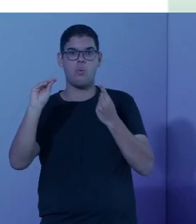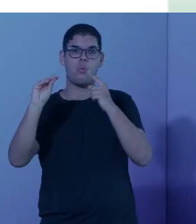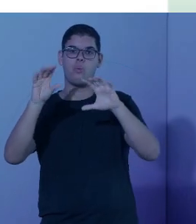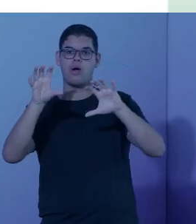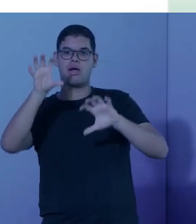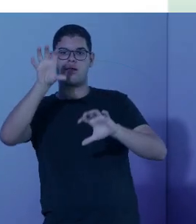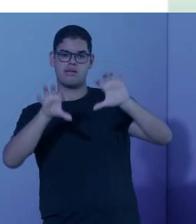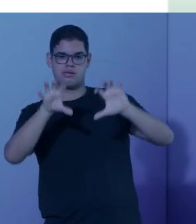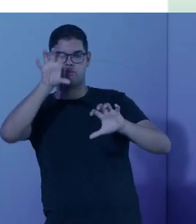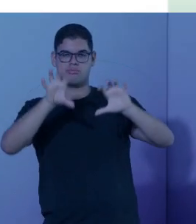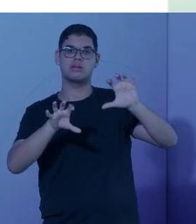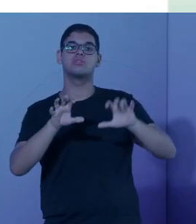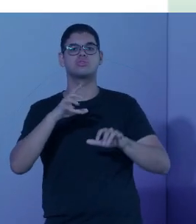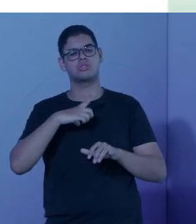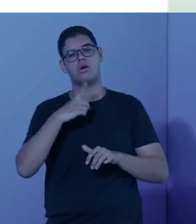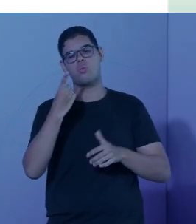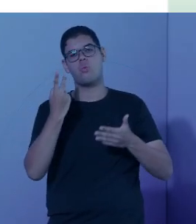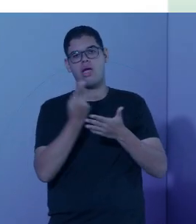alguma